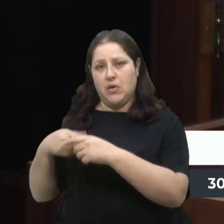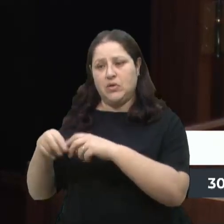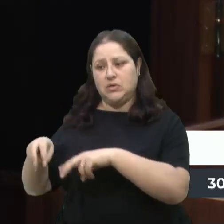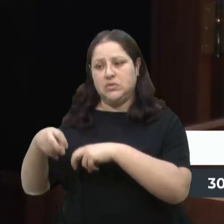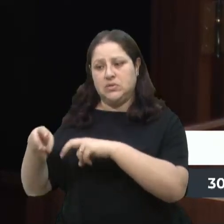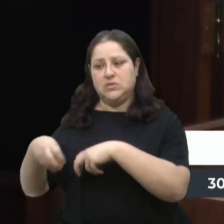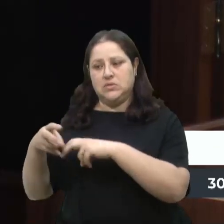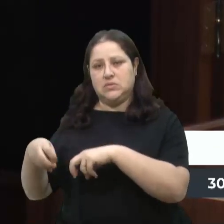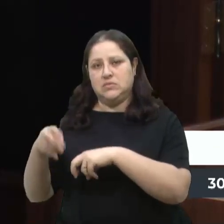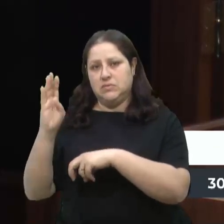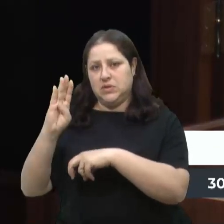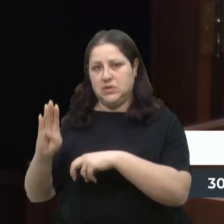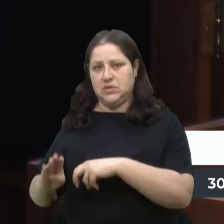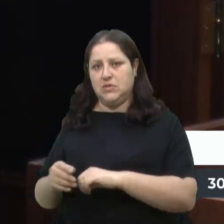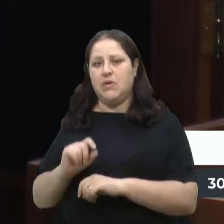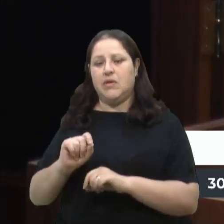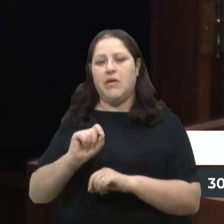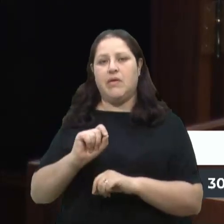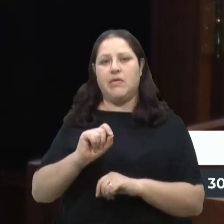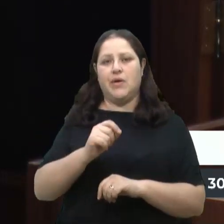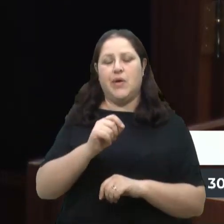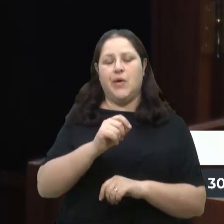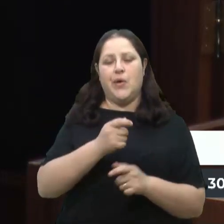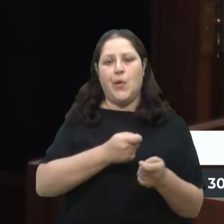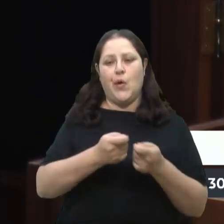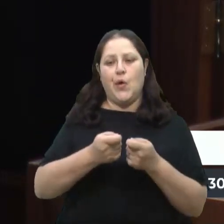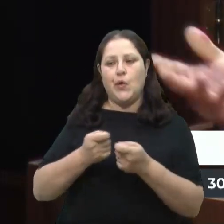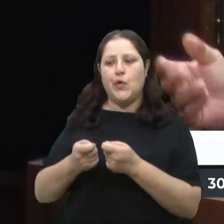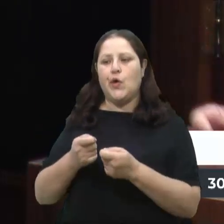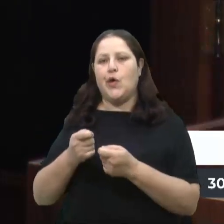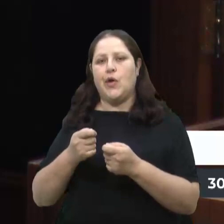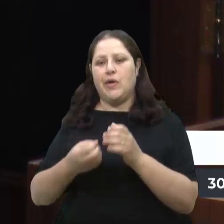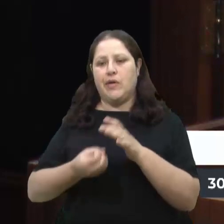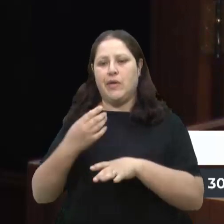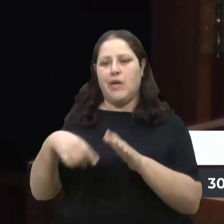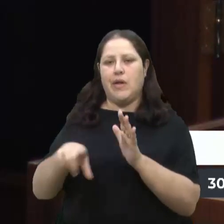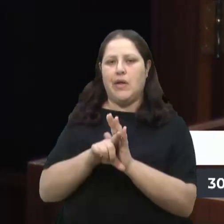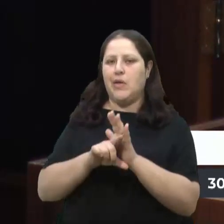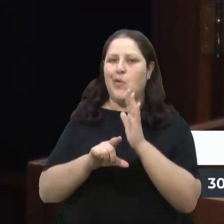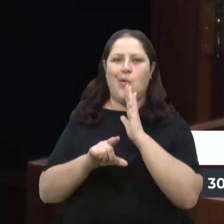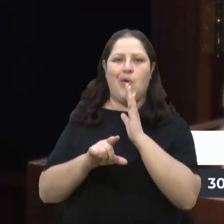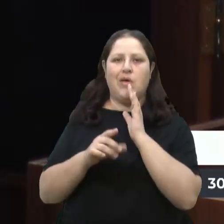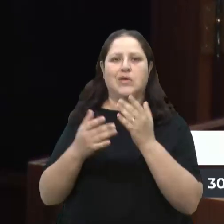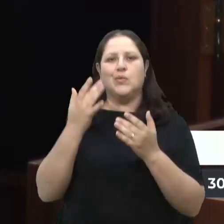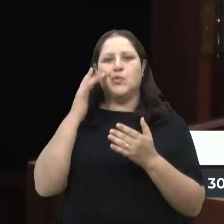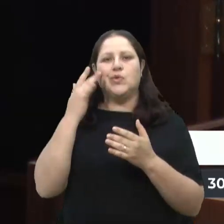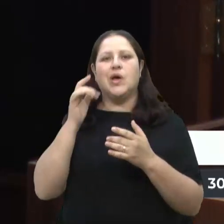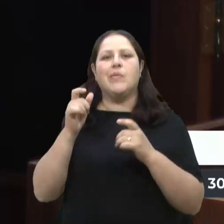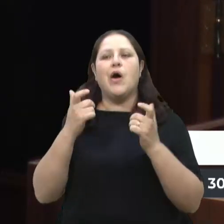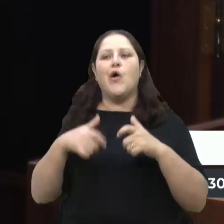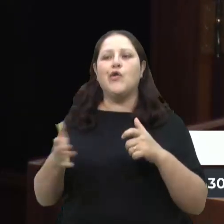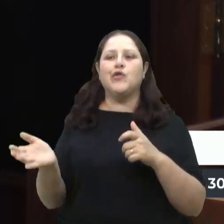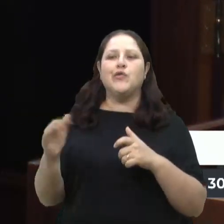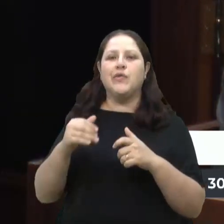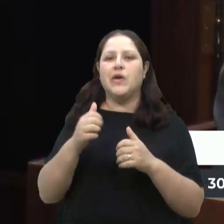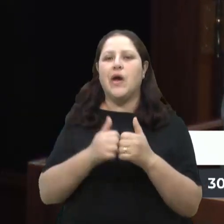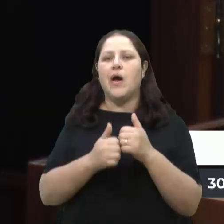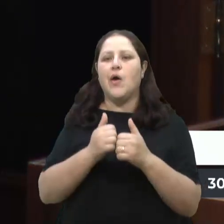impõe as leis ao agronegócio, não conhece o agronegócio. Não sabe nem de onde que vem o arroz que a gente come todo